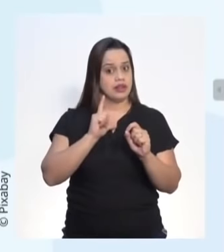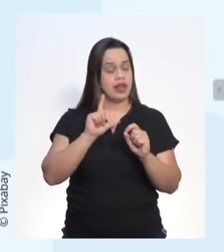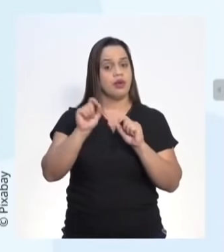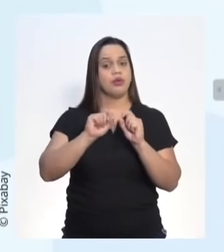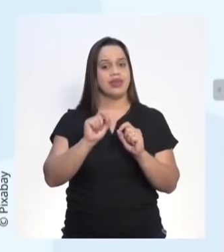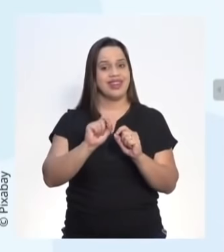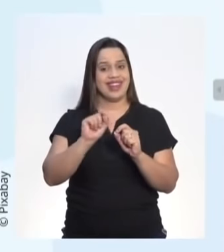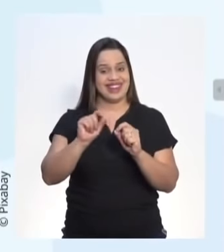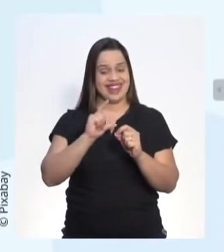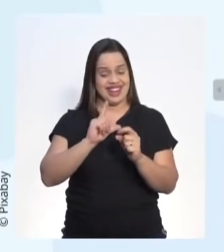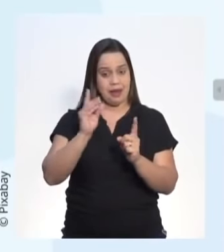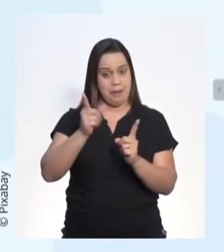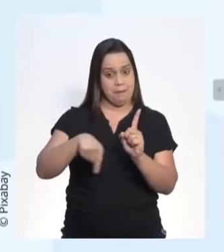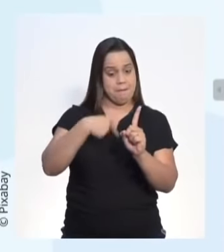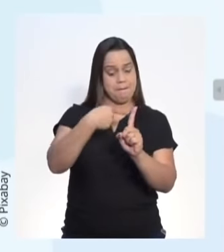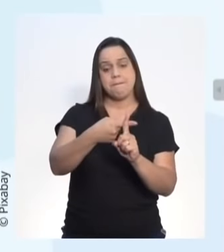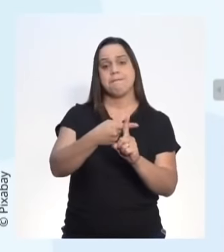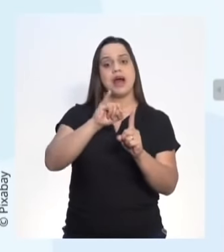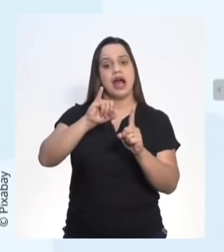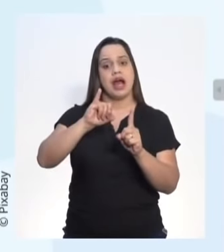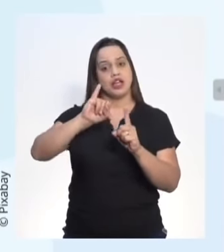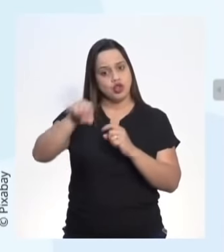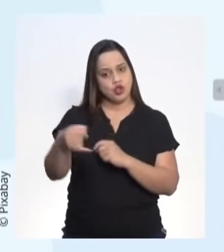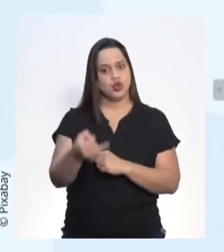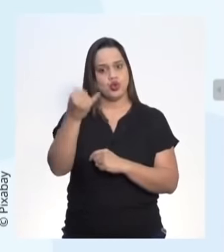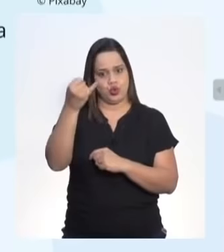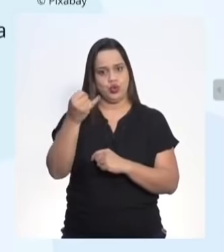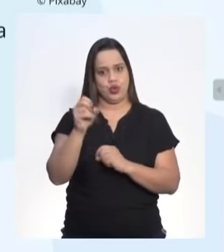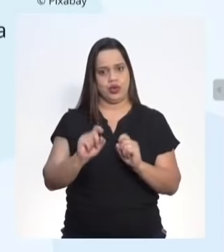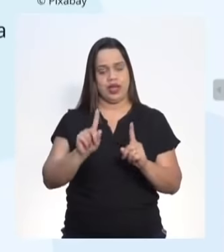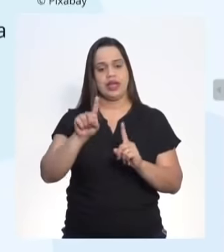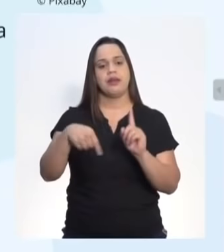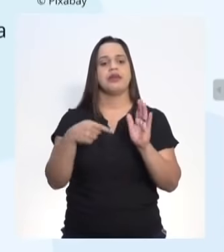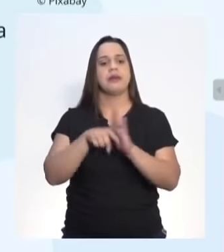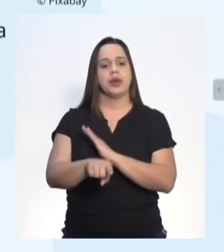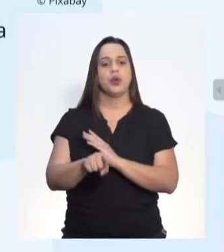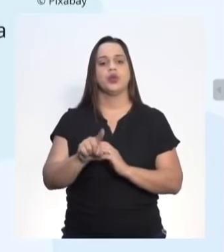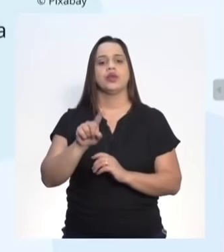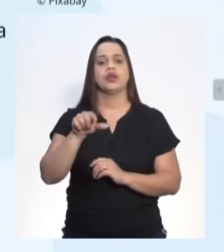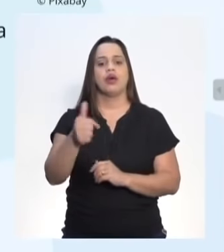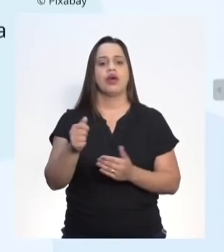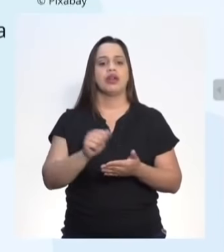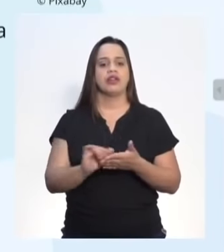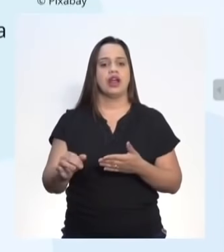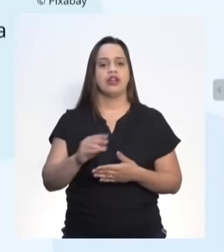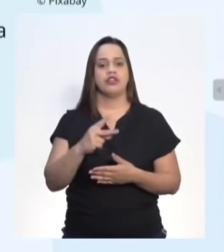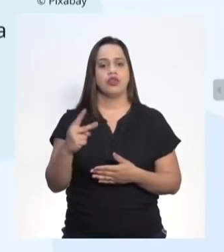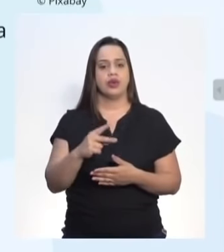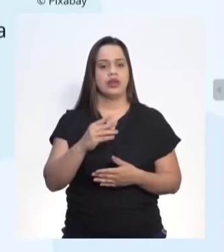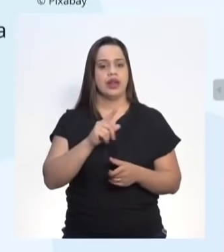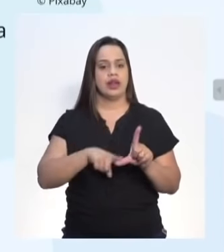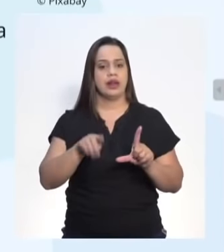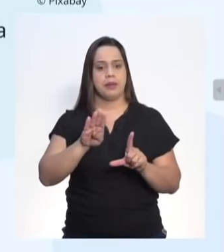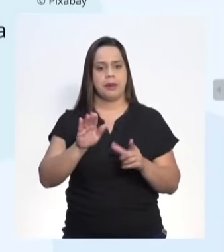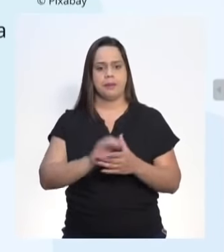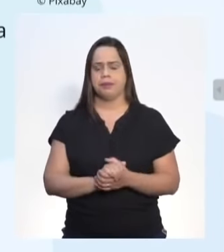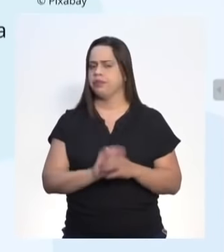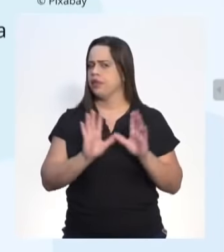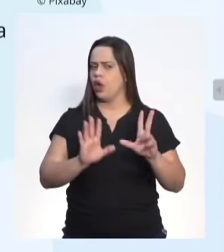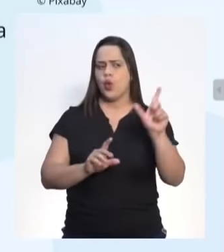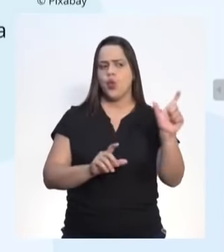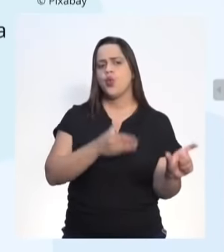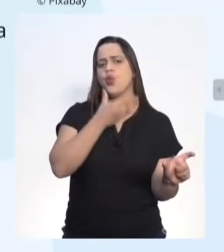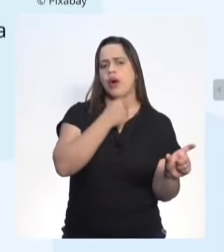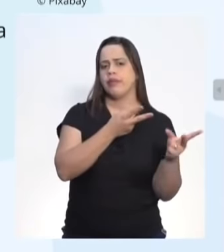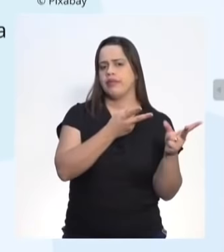aí, tá? Que é foco da próxima pergunta, beleza? Tá. Quando o vendedor falou em jurinho,